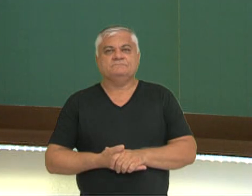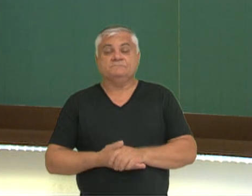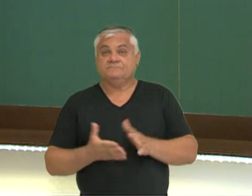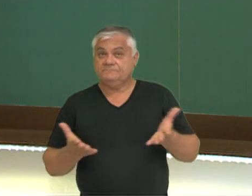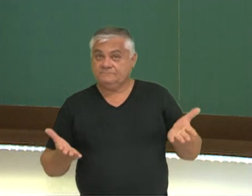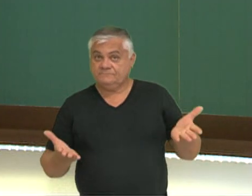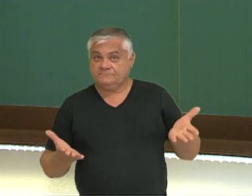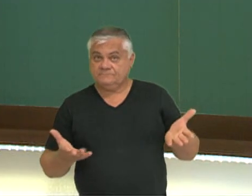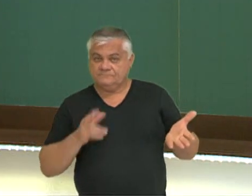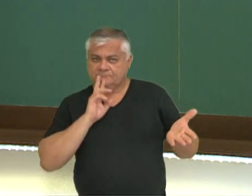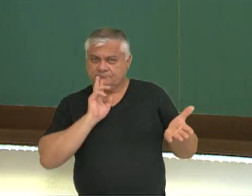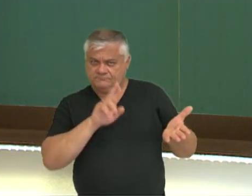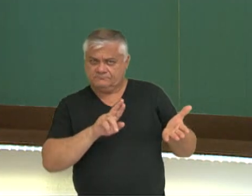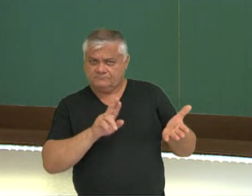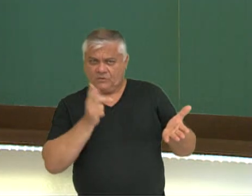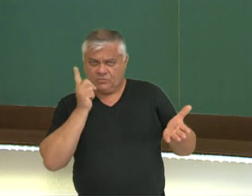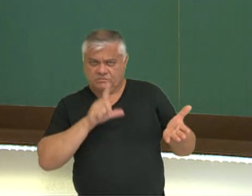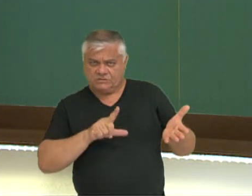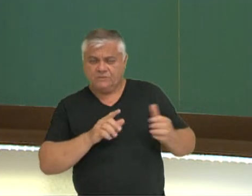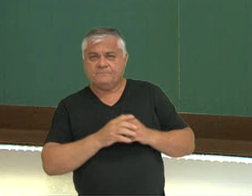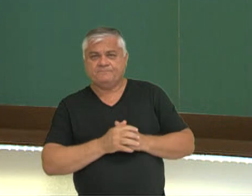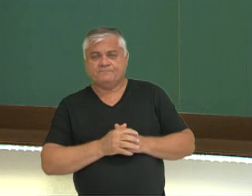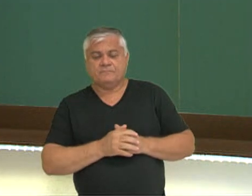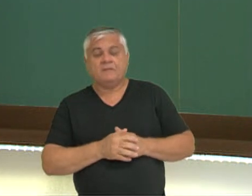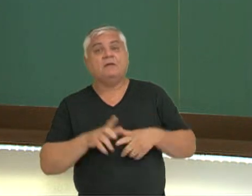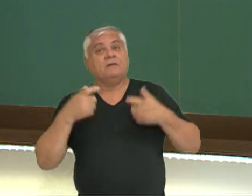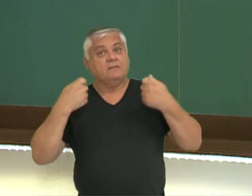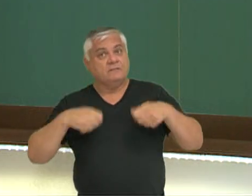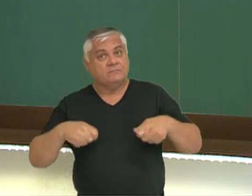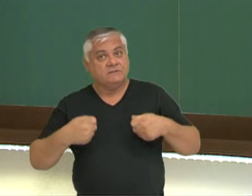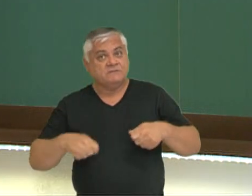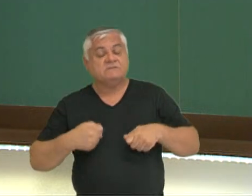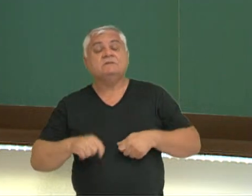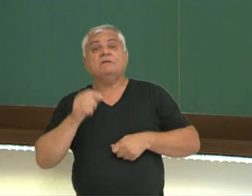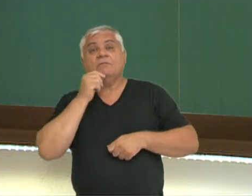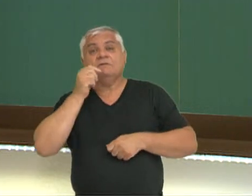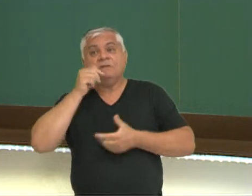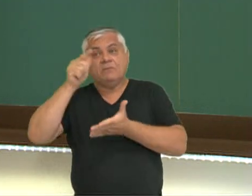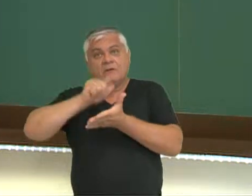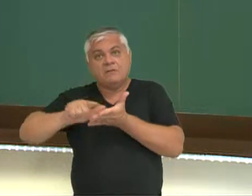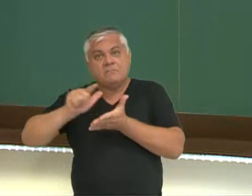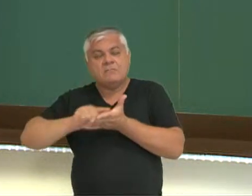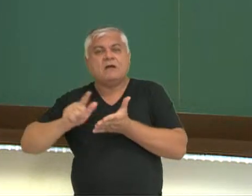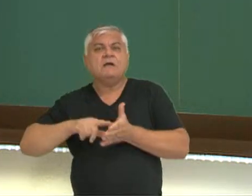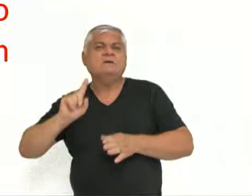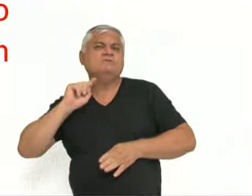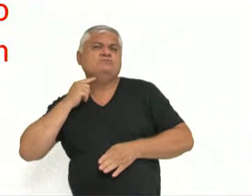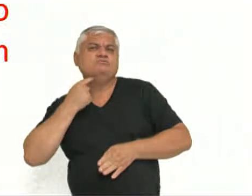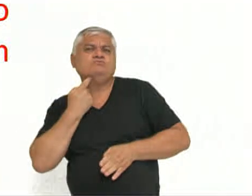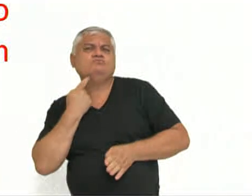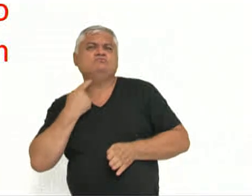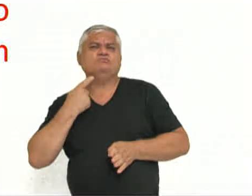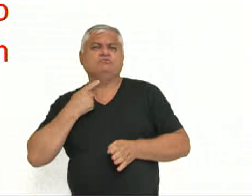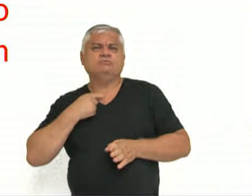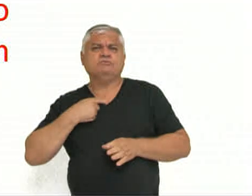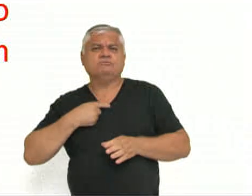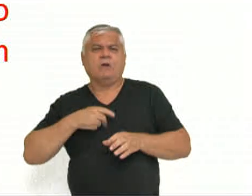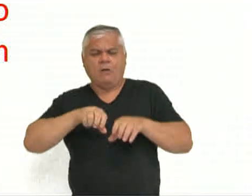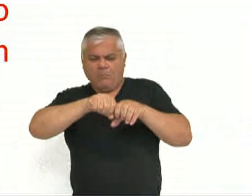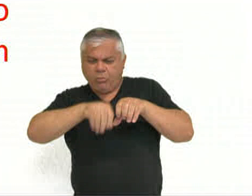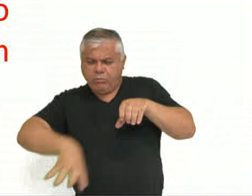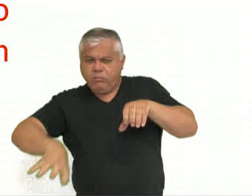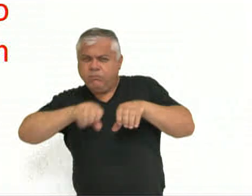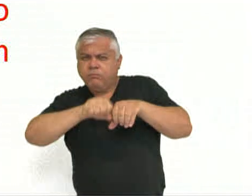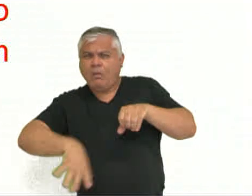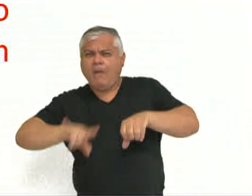Daí, pessoal, responderam? Olha lá, ó. É preciso remover a fonte de contaminação, ou seja, garantir que o esgoto não seja lançado